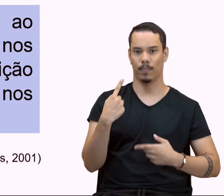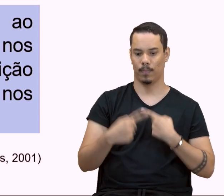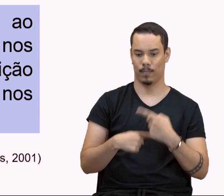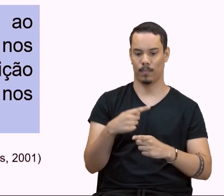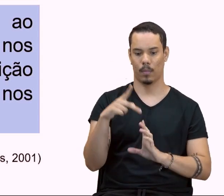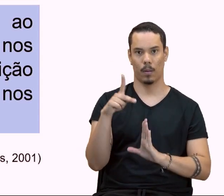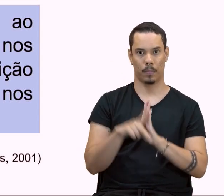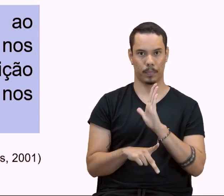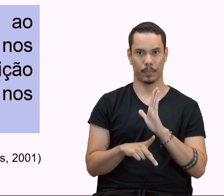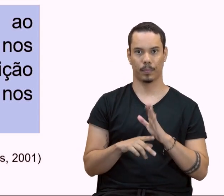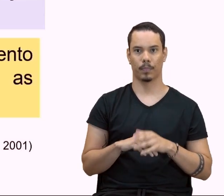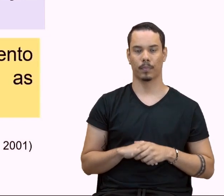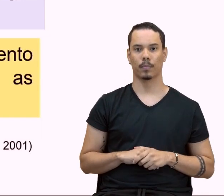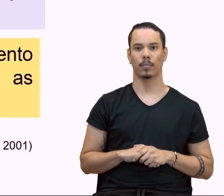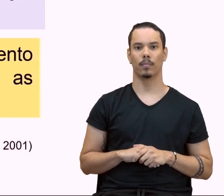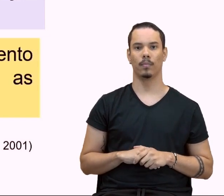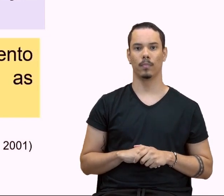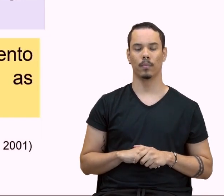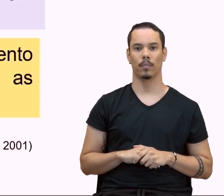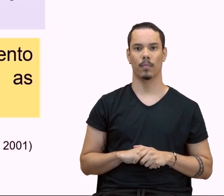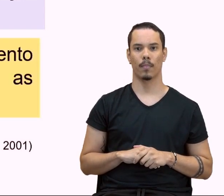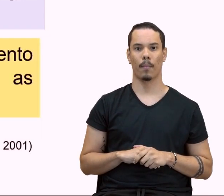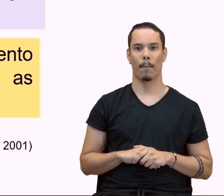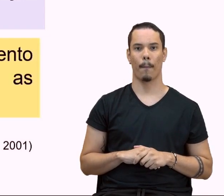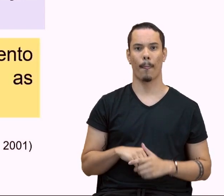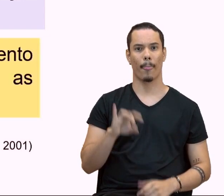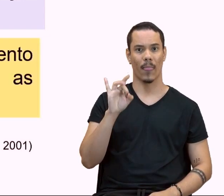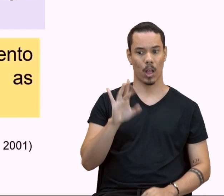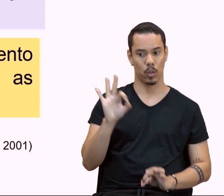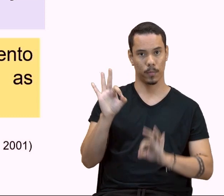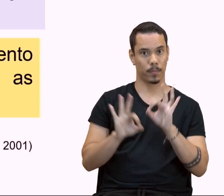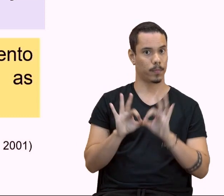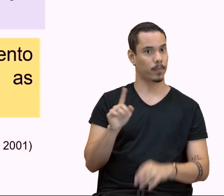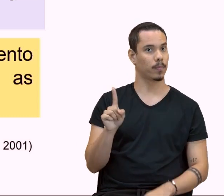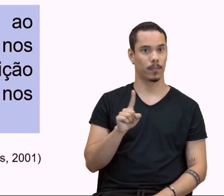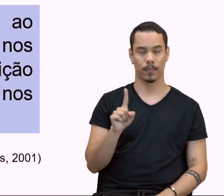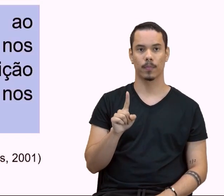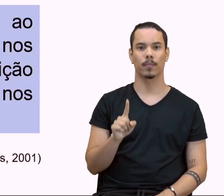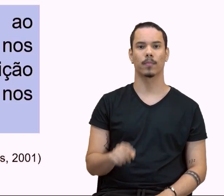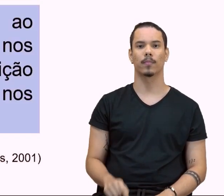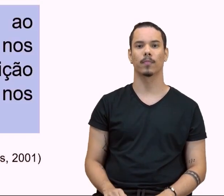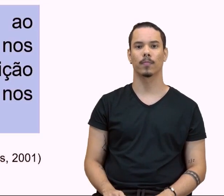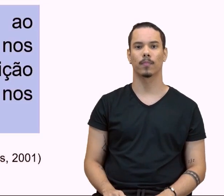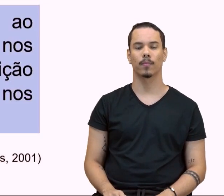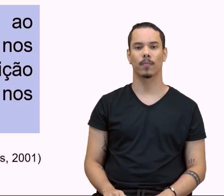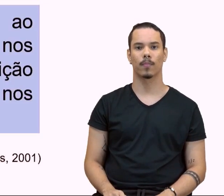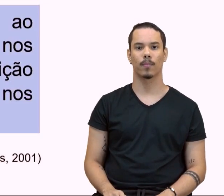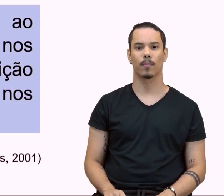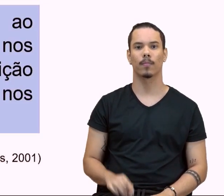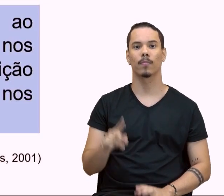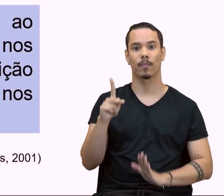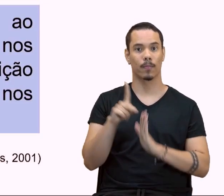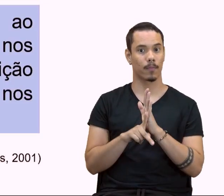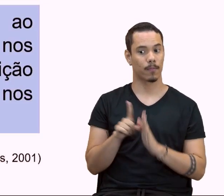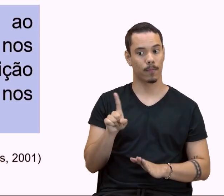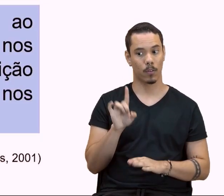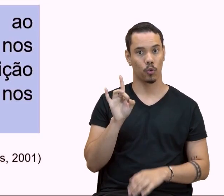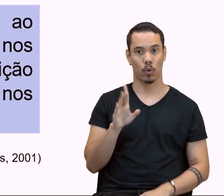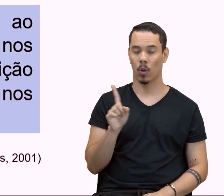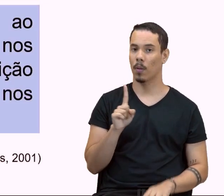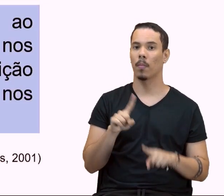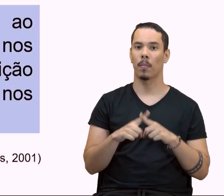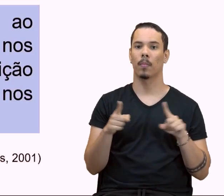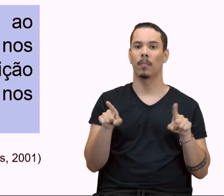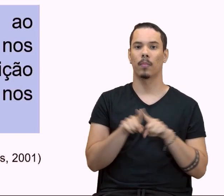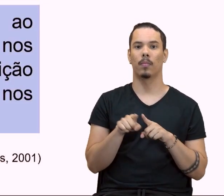Muito. Ok? Não só no planejamento, volte lá, professor, por favor. Não só no planejamento, mas também nos processos